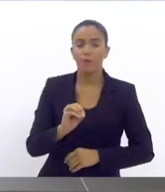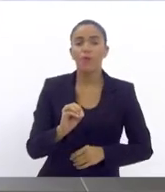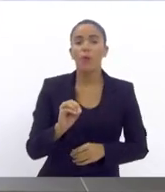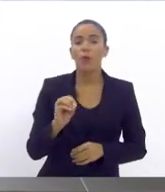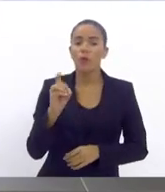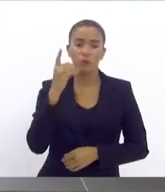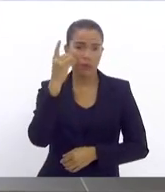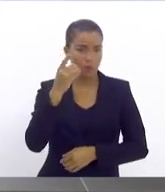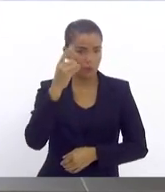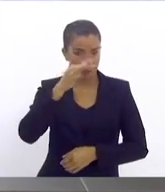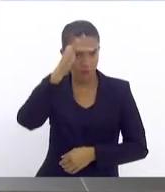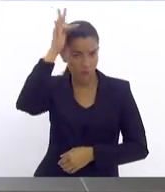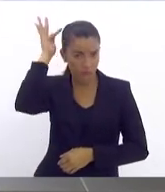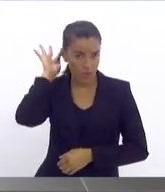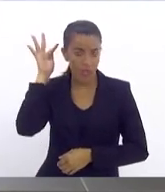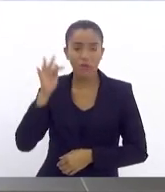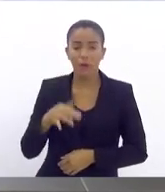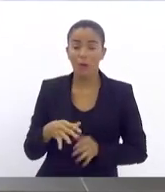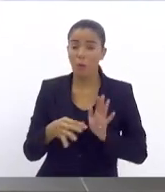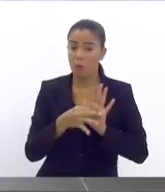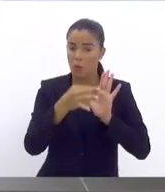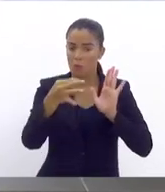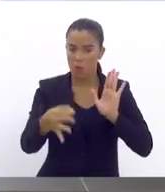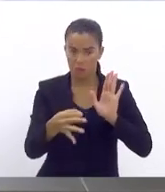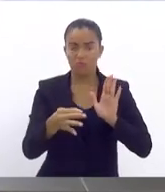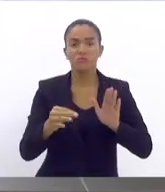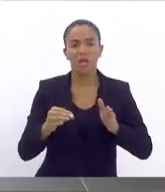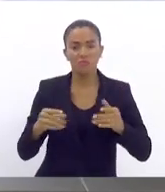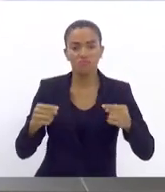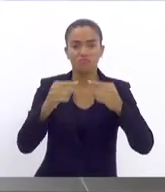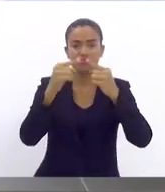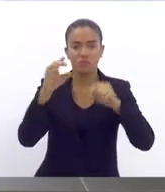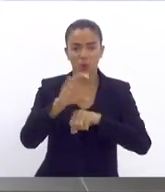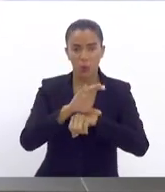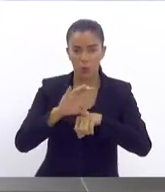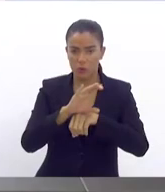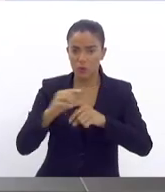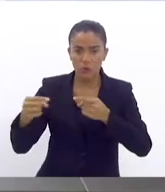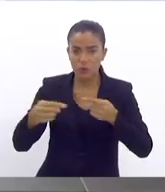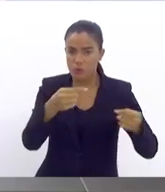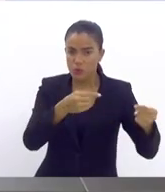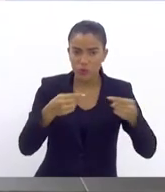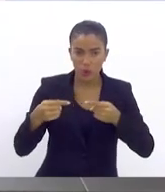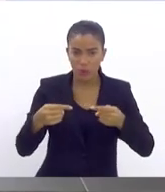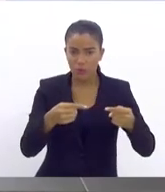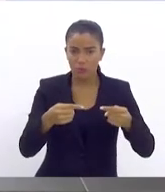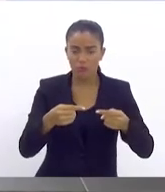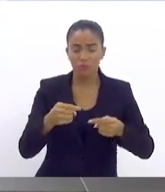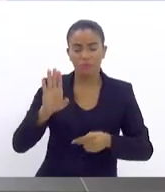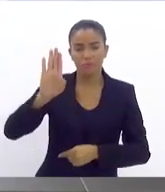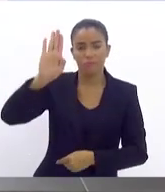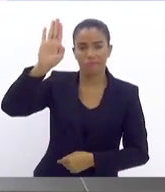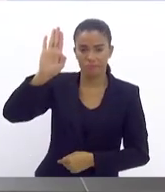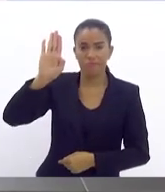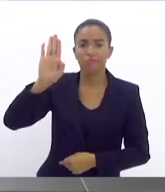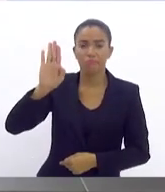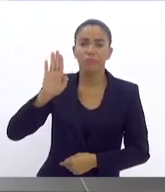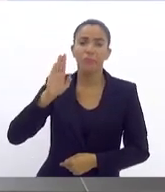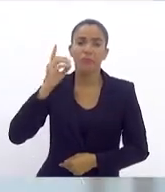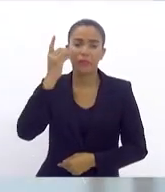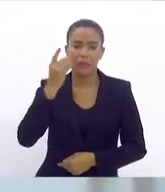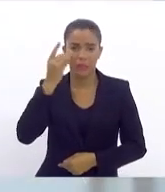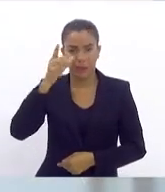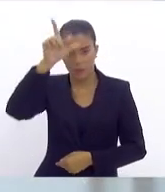Fred Pacheco. Meu parecer é pela constitucionalidade. Em discussão. Senhor presidente. Pois não, deputado Luiz